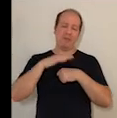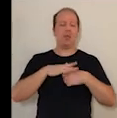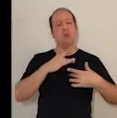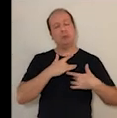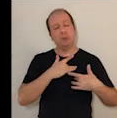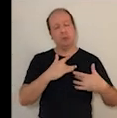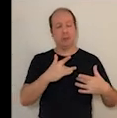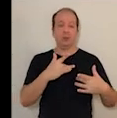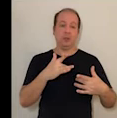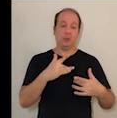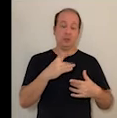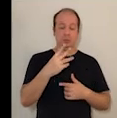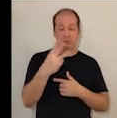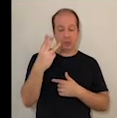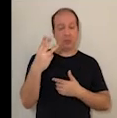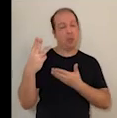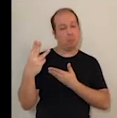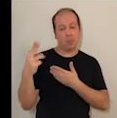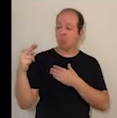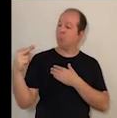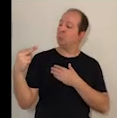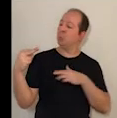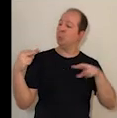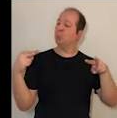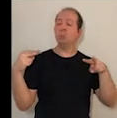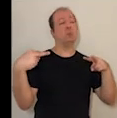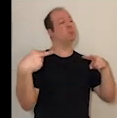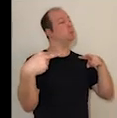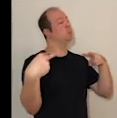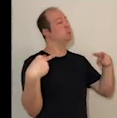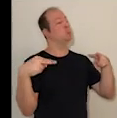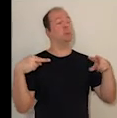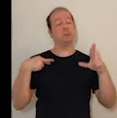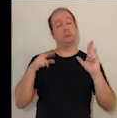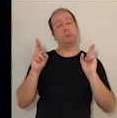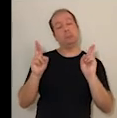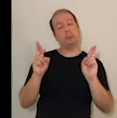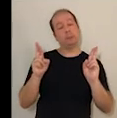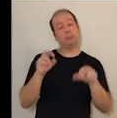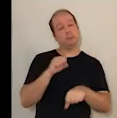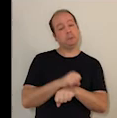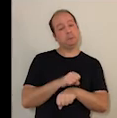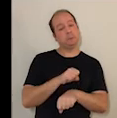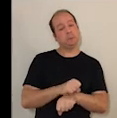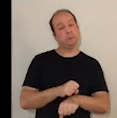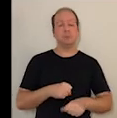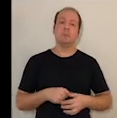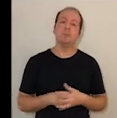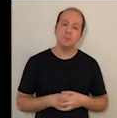afeto. Voltori, Corvino e Corbatio se entreolham incrédulos, mas com alguma esperança.